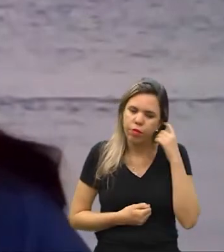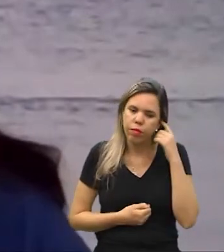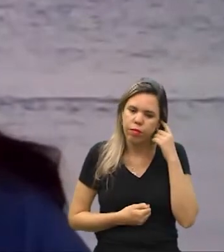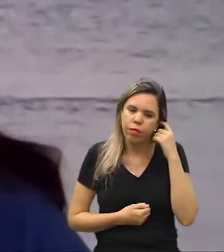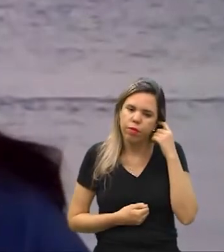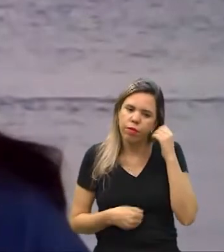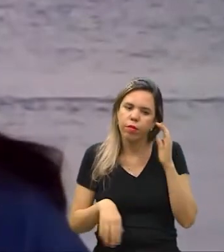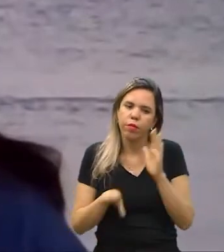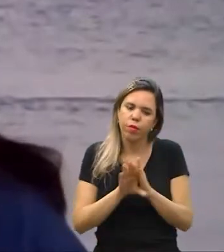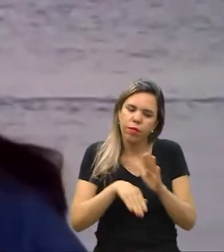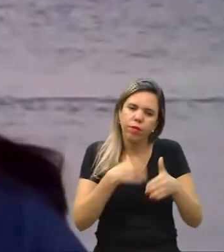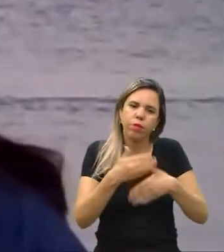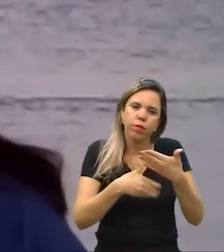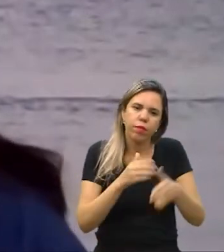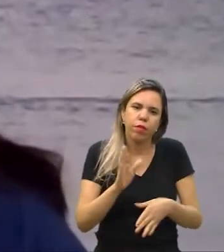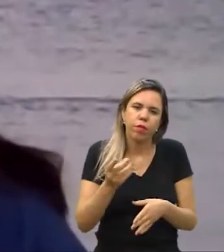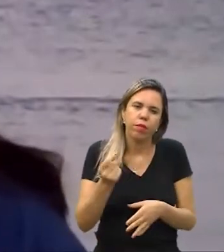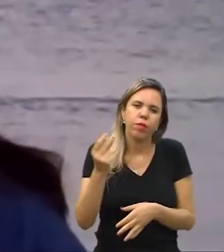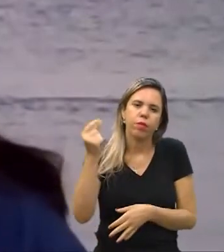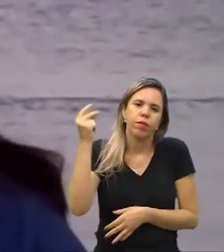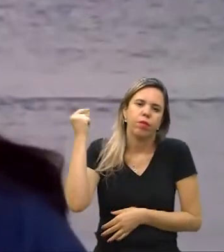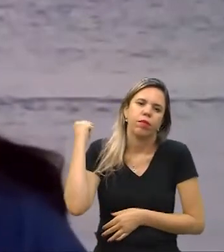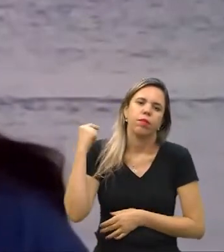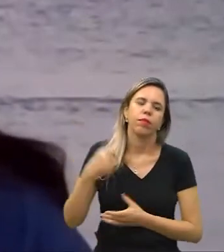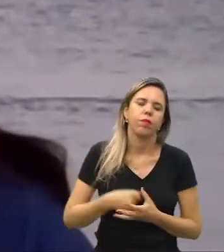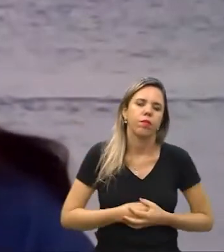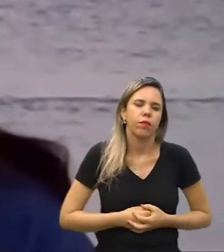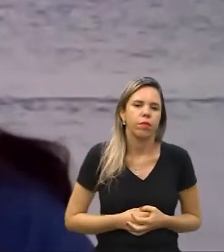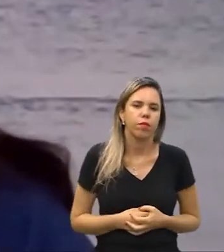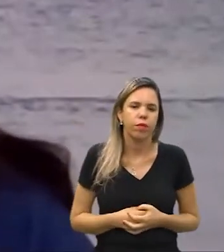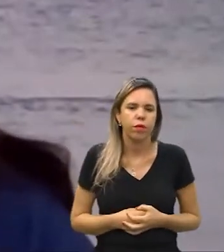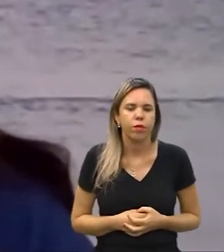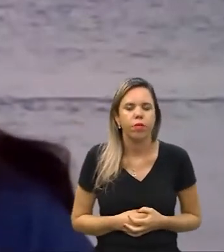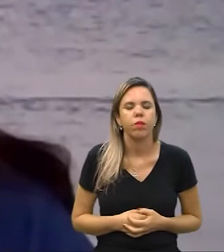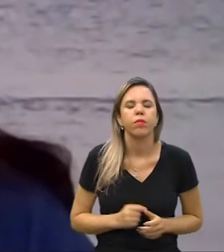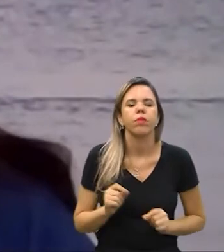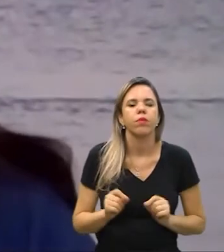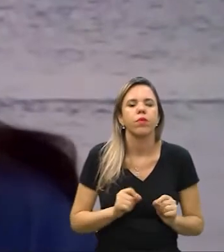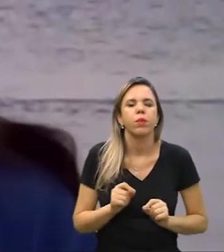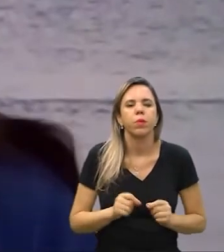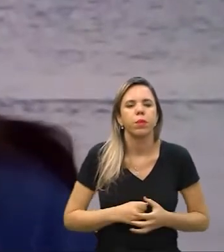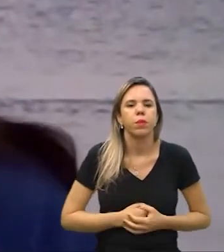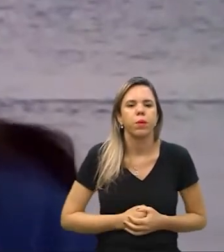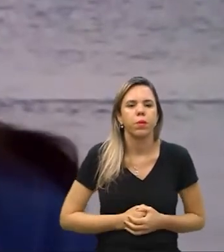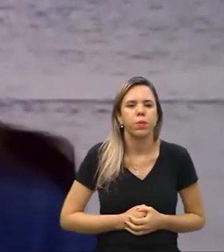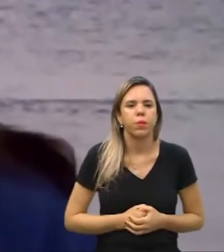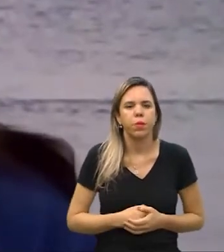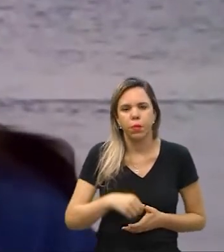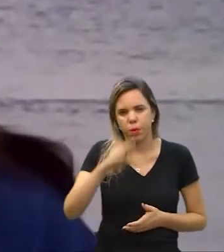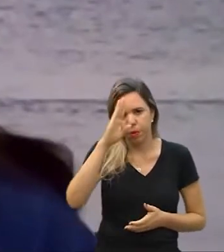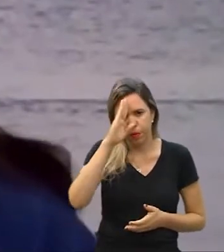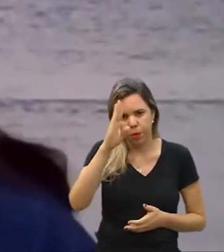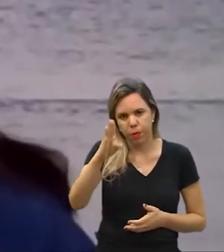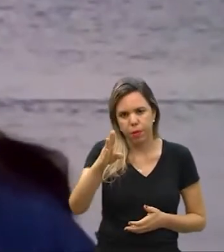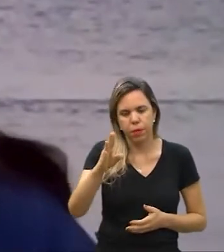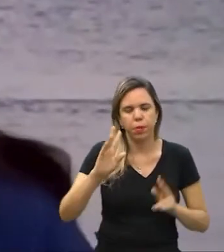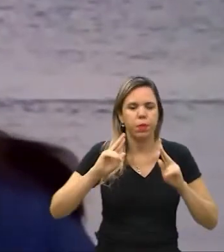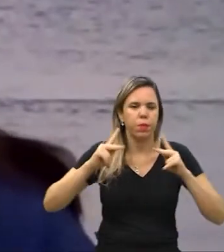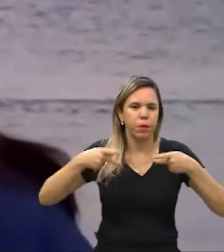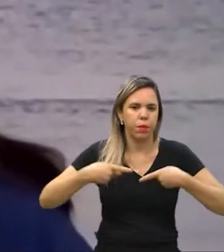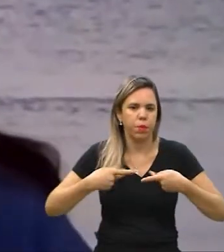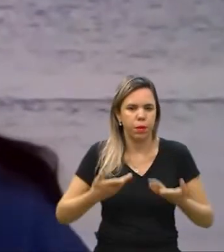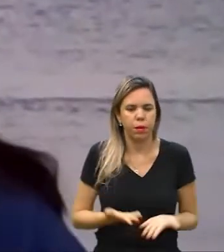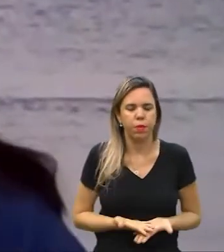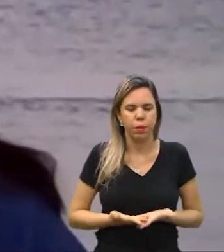acontecendo, o que vem acontecendo já faz muito tempo, é que principalmente o ser